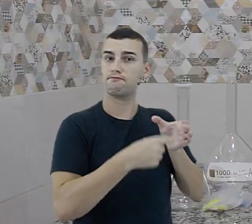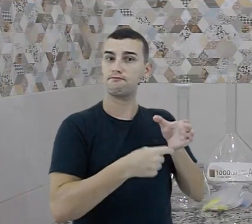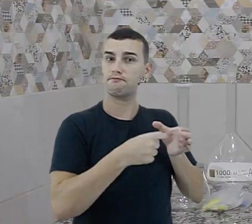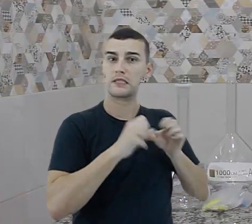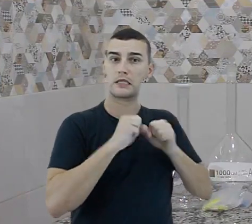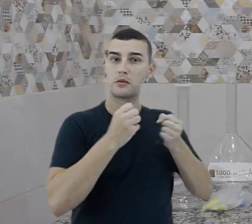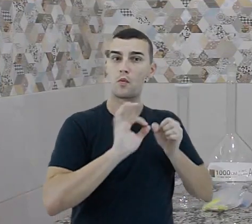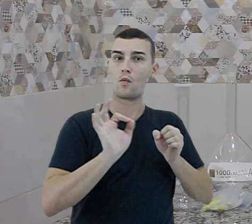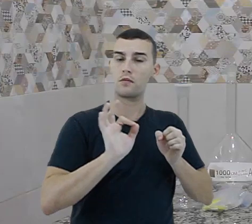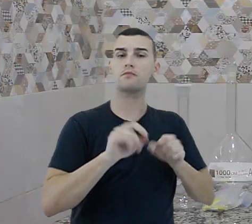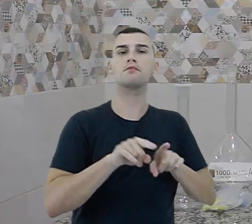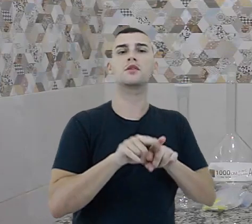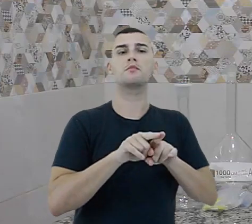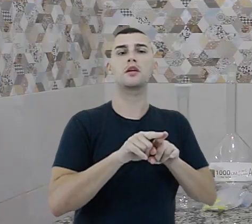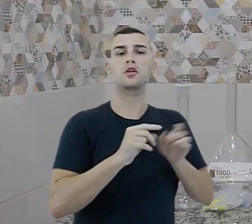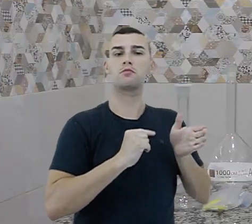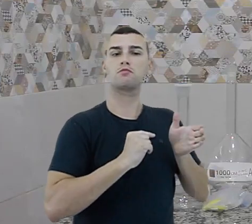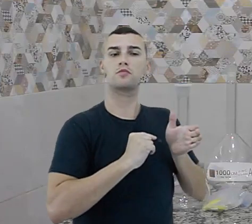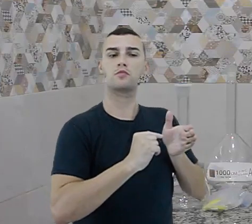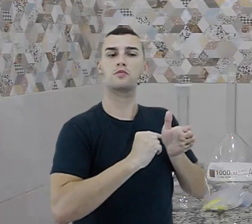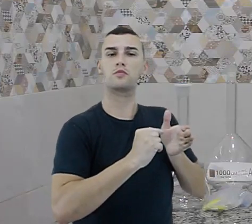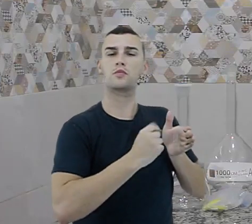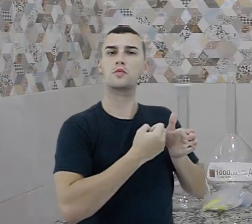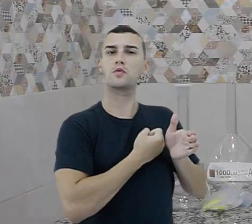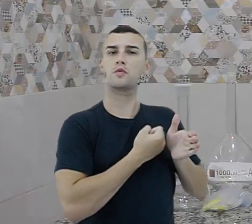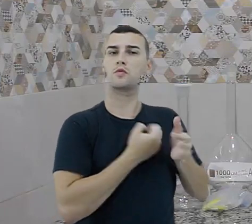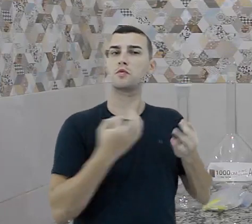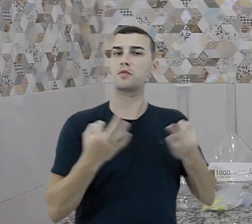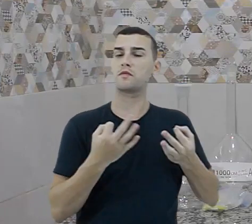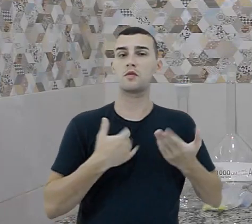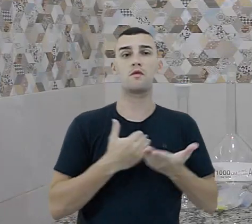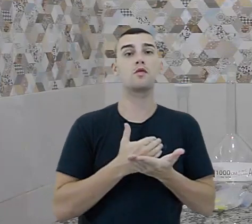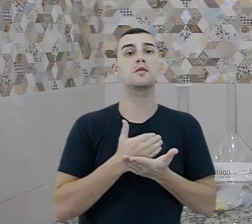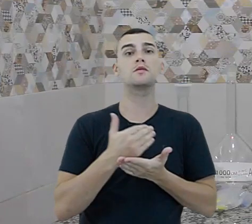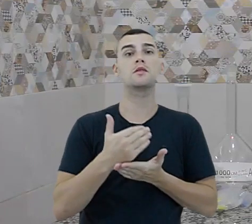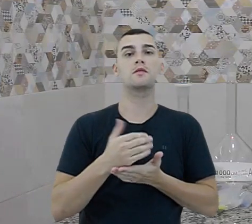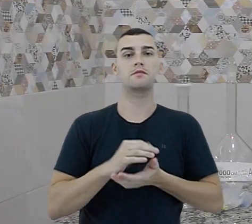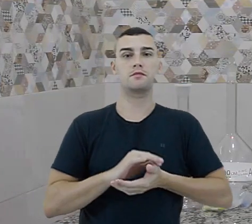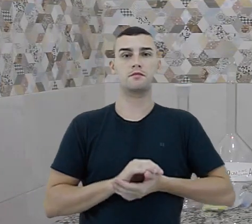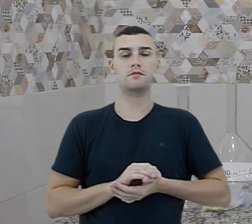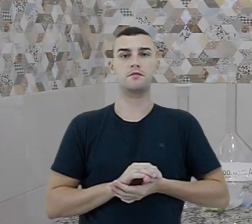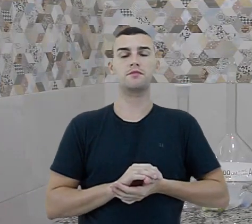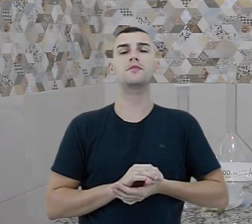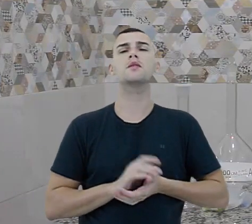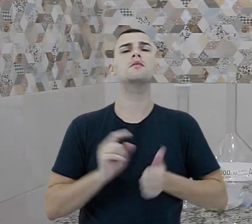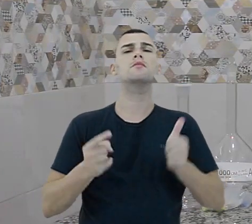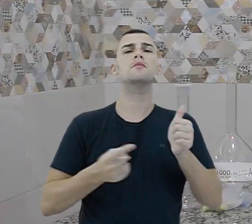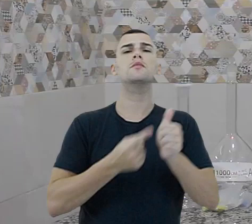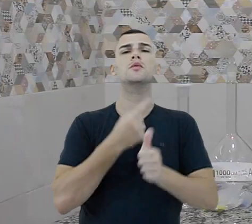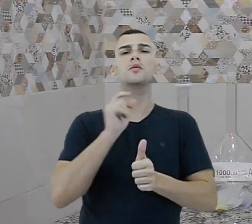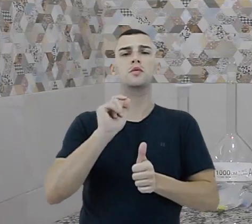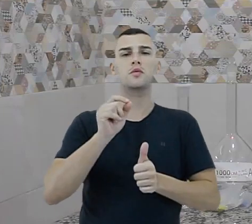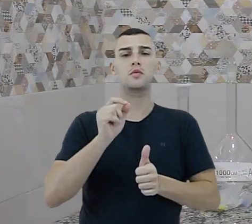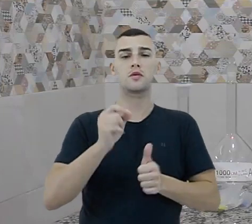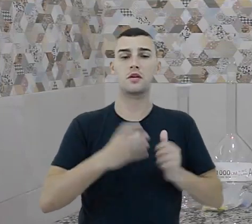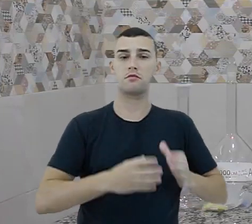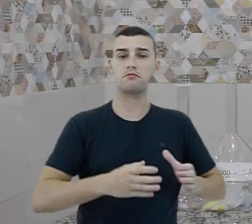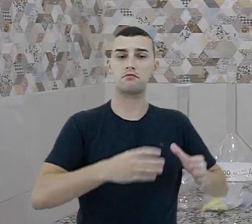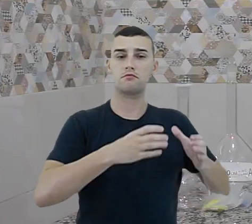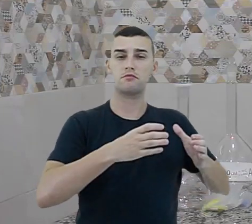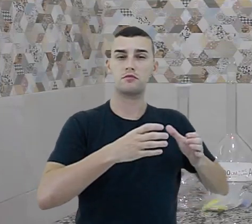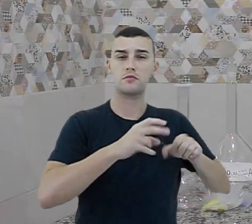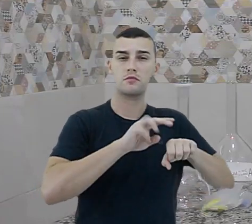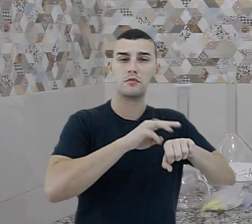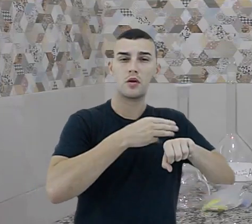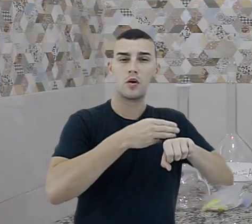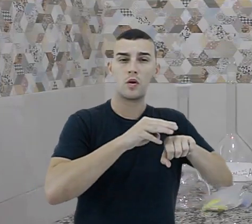eu percebo que a graduação ela está de ótima qualidade. E agora eu começo com o procedimento. A primeira coisa que eu tenho que fazer é